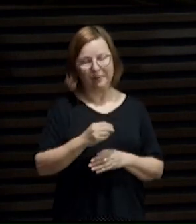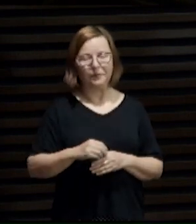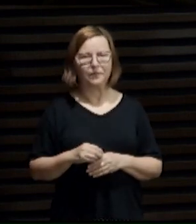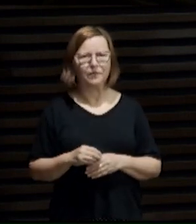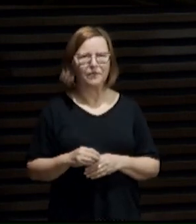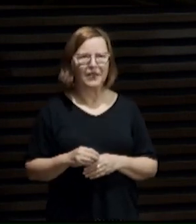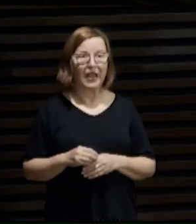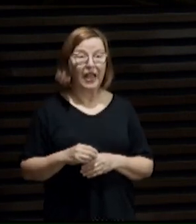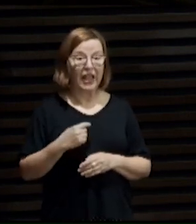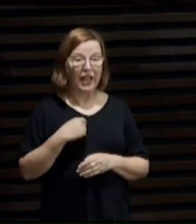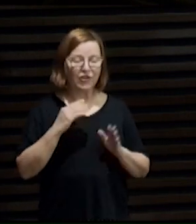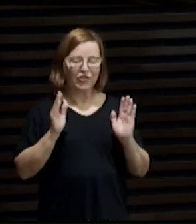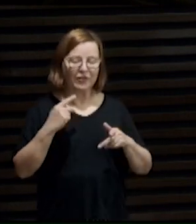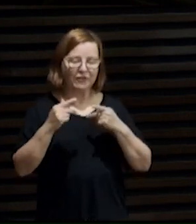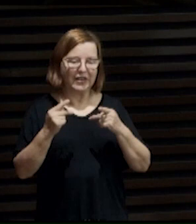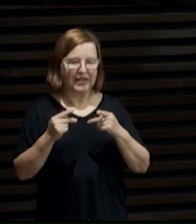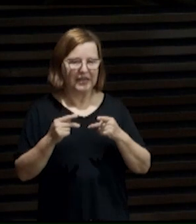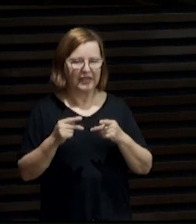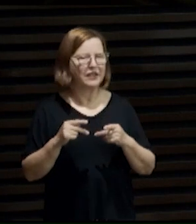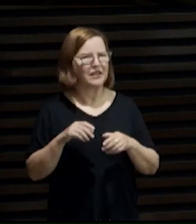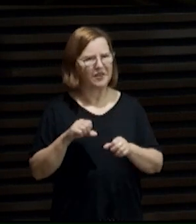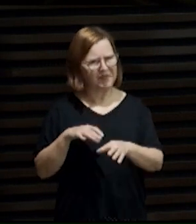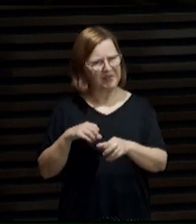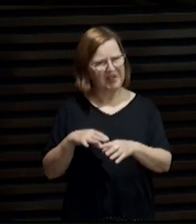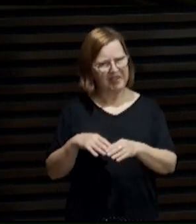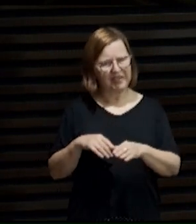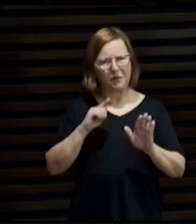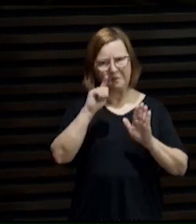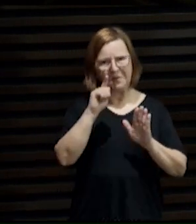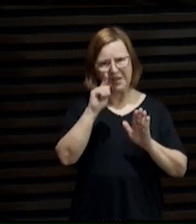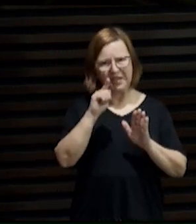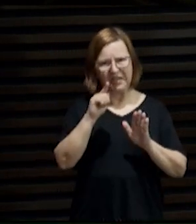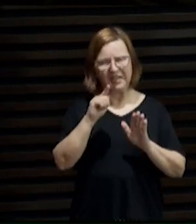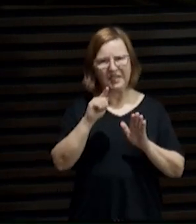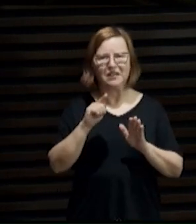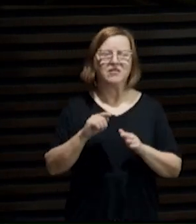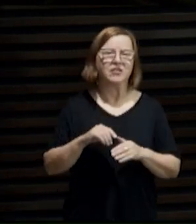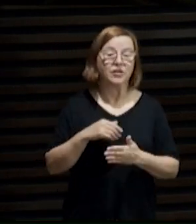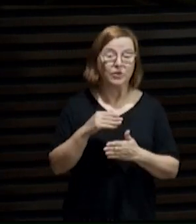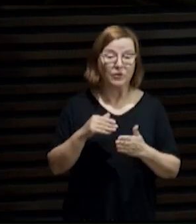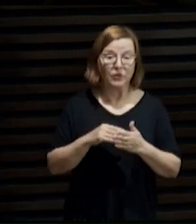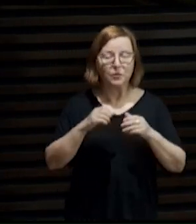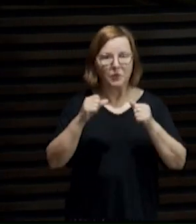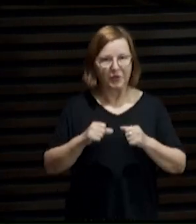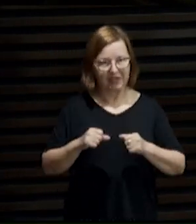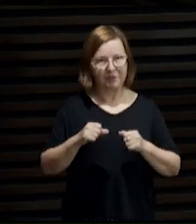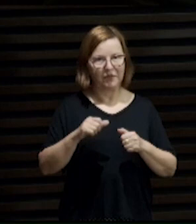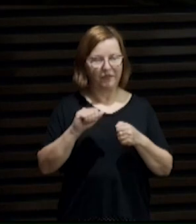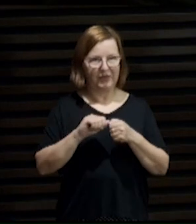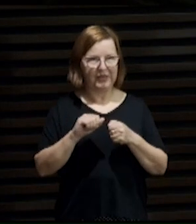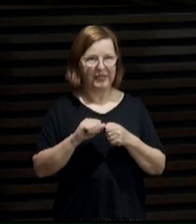educação, sobre os perigos, sobre as estratégias, o que a gente pode fazer, o que tem feito. Mas nada